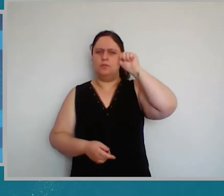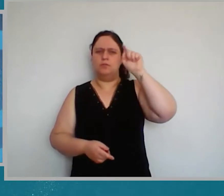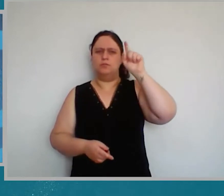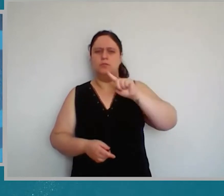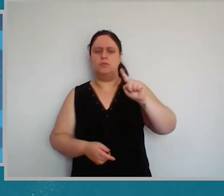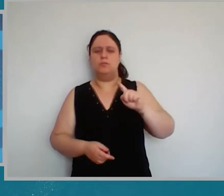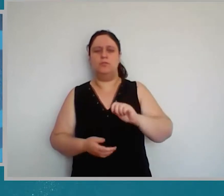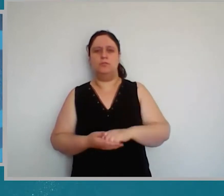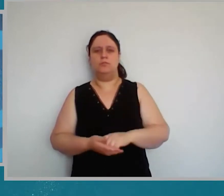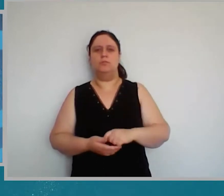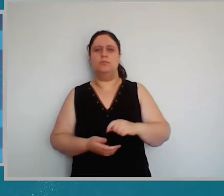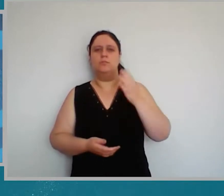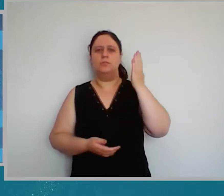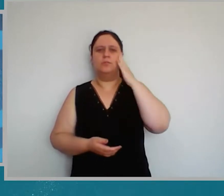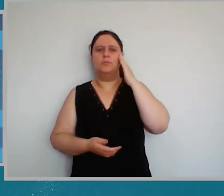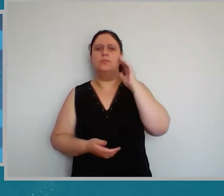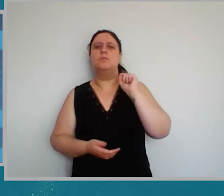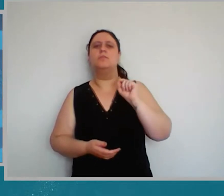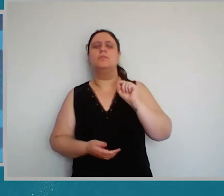Quem sabe?